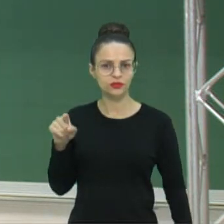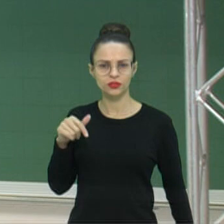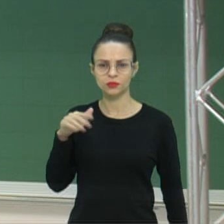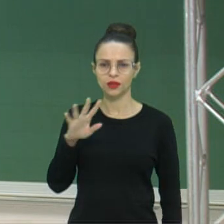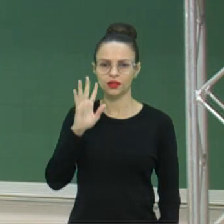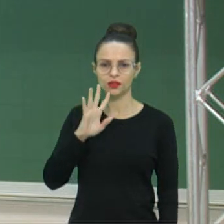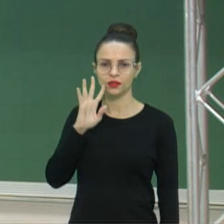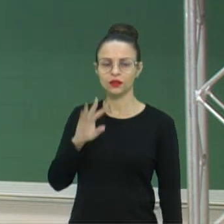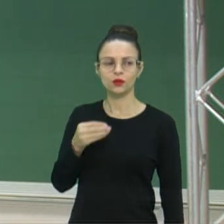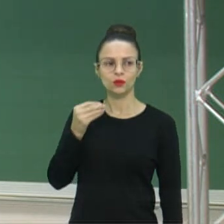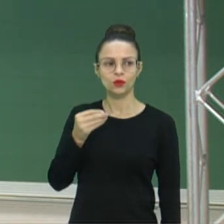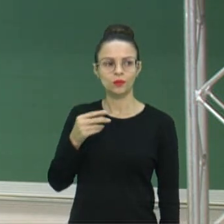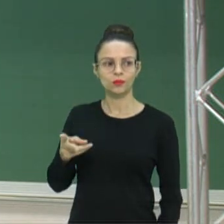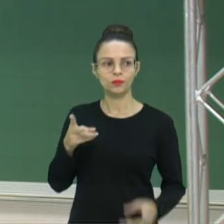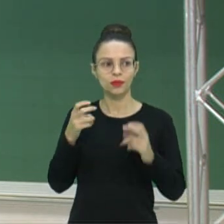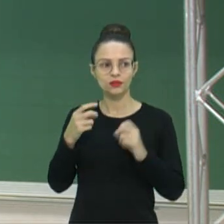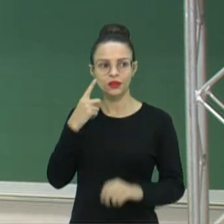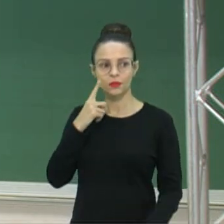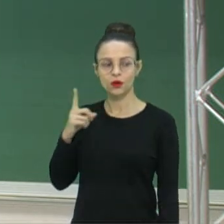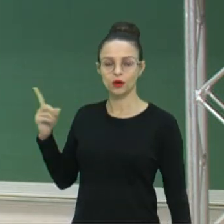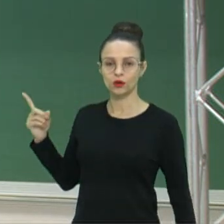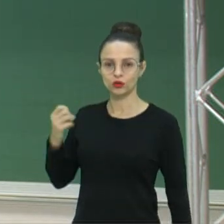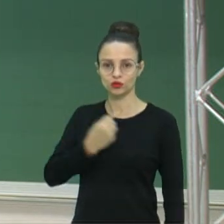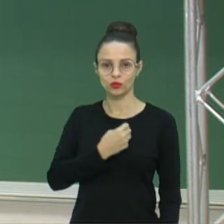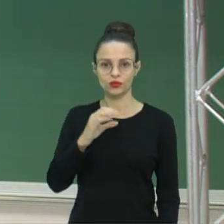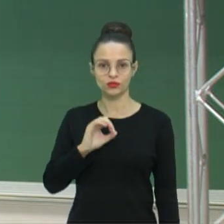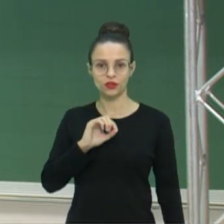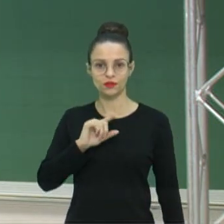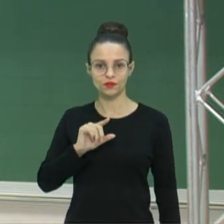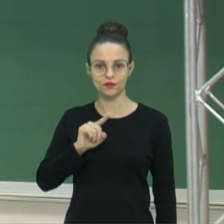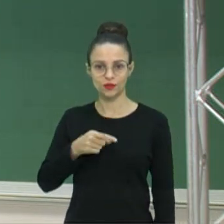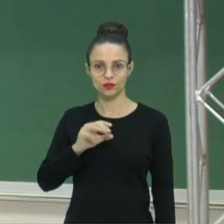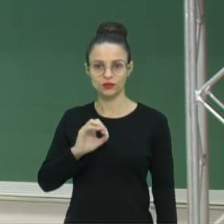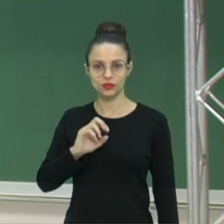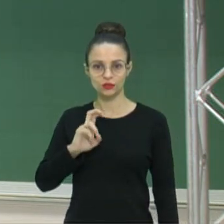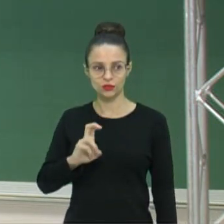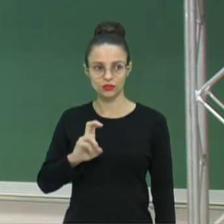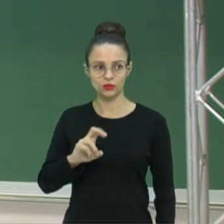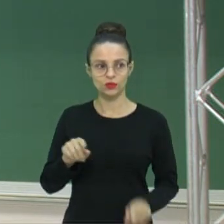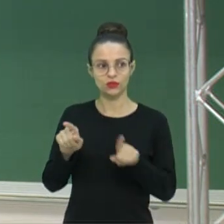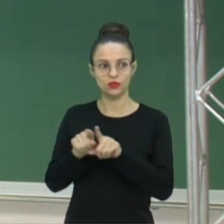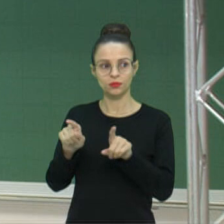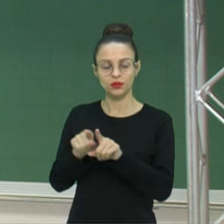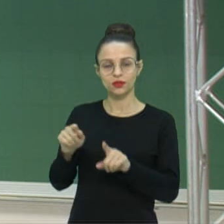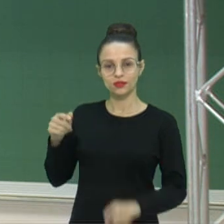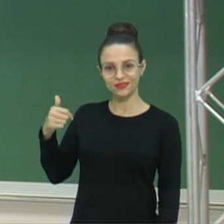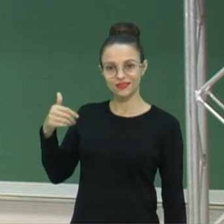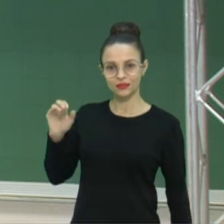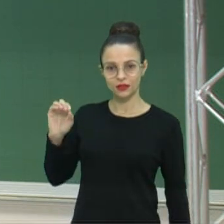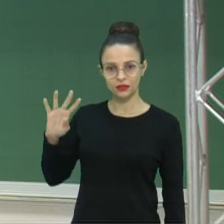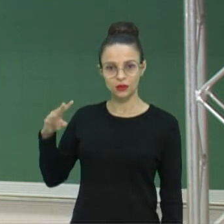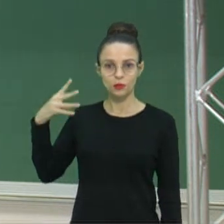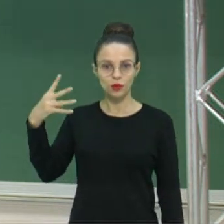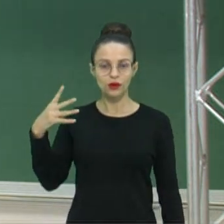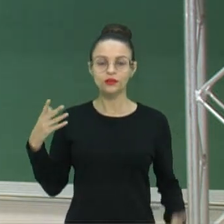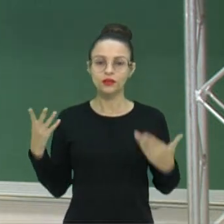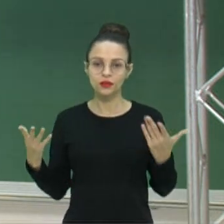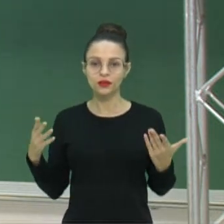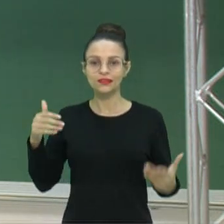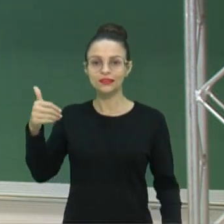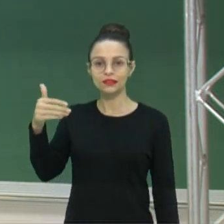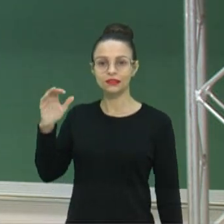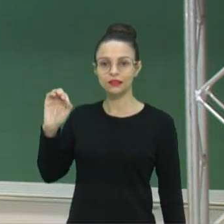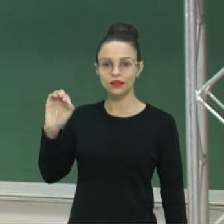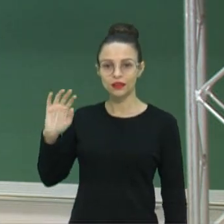mais legal, perceba que você tem esse número 0,05 com esse 0, com esse 10 elevado à quarta. 10